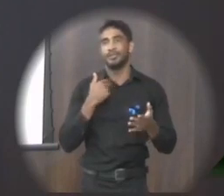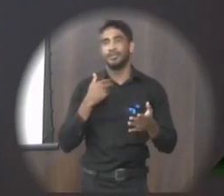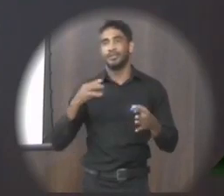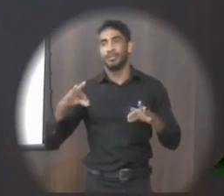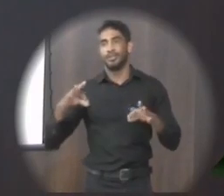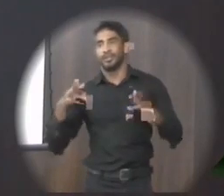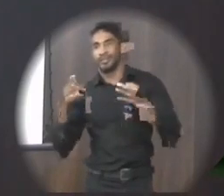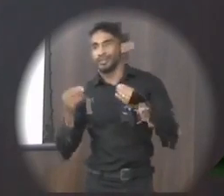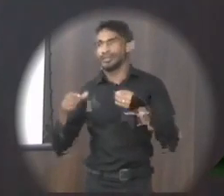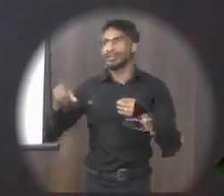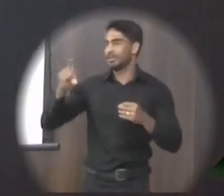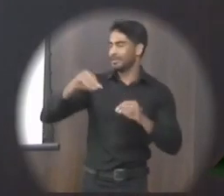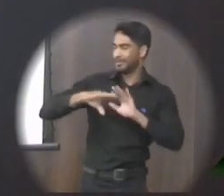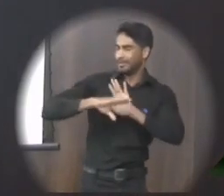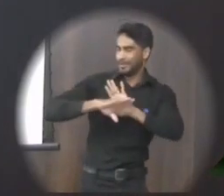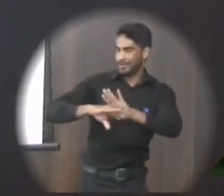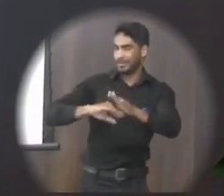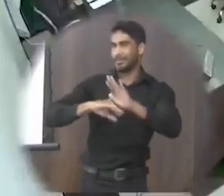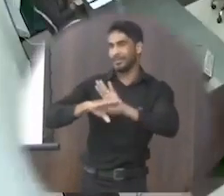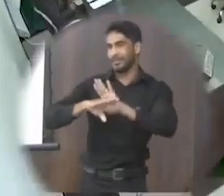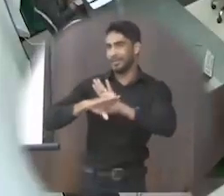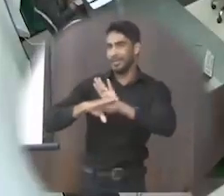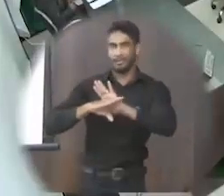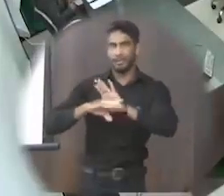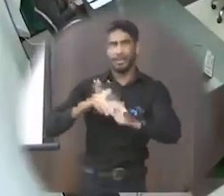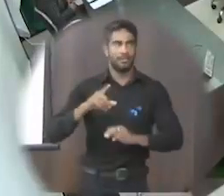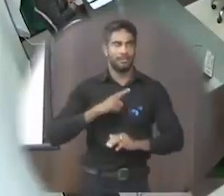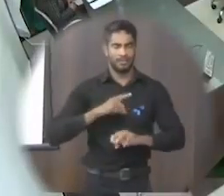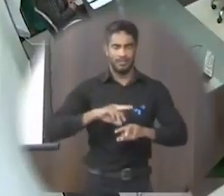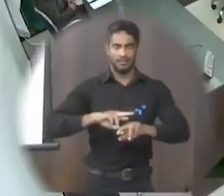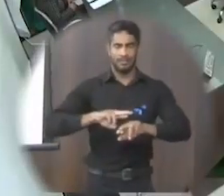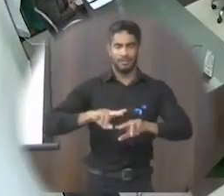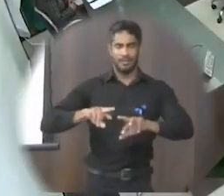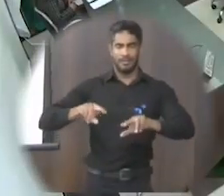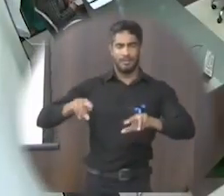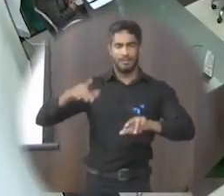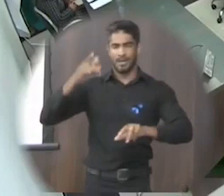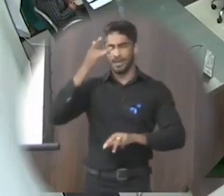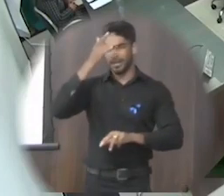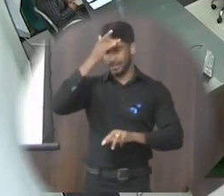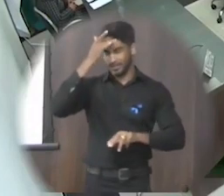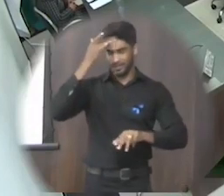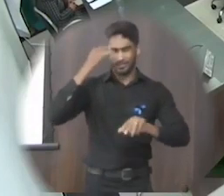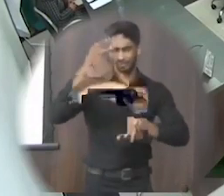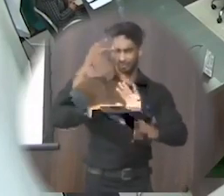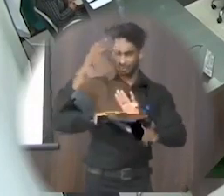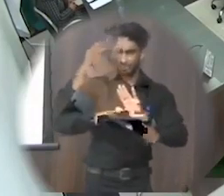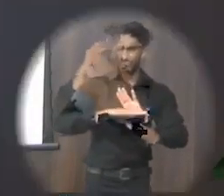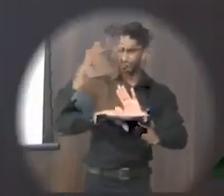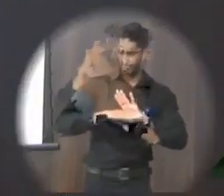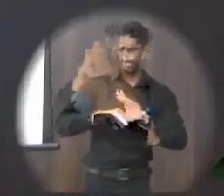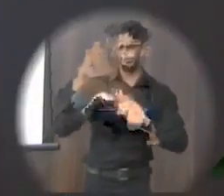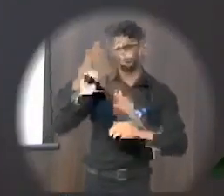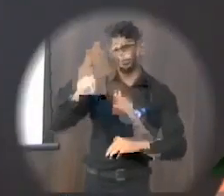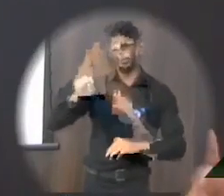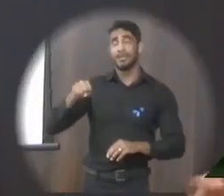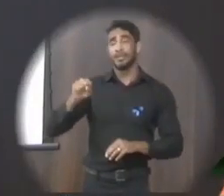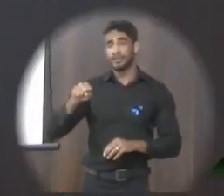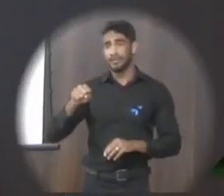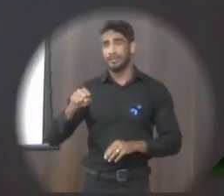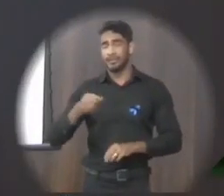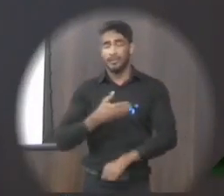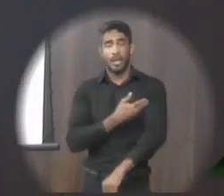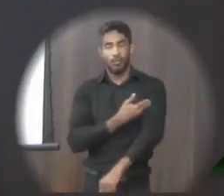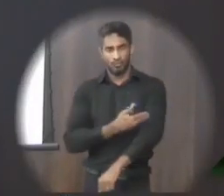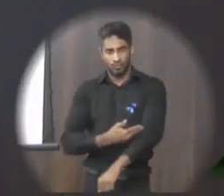os colaboradores, tá, senhor presidente? Nós tivemos vários ao longo de todo o tempo, como eu disse, eu costumo